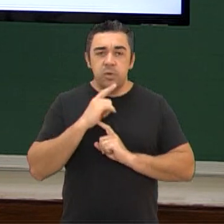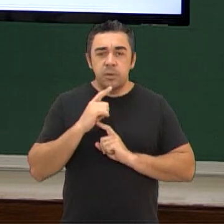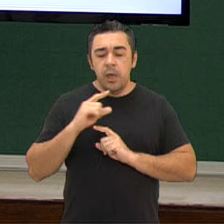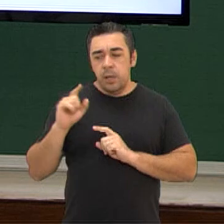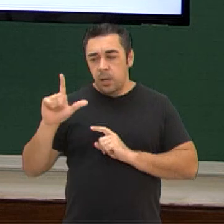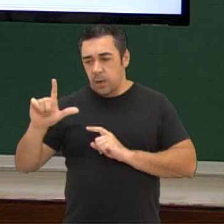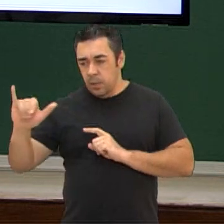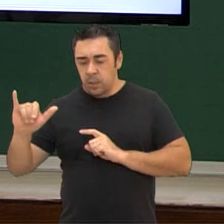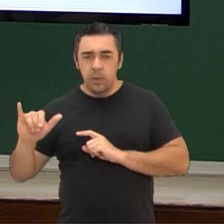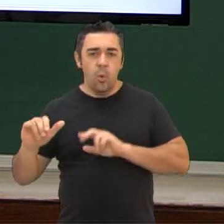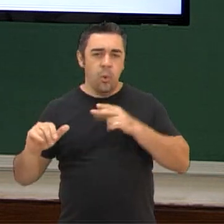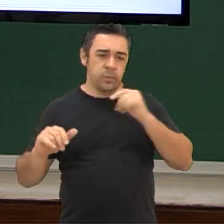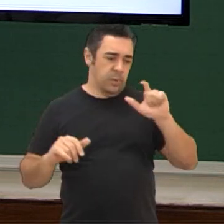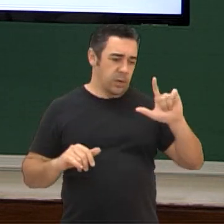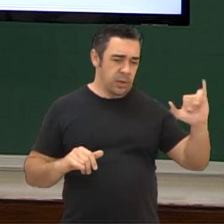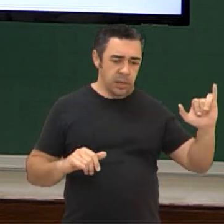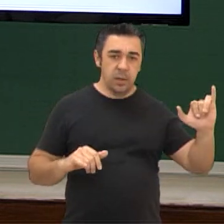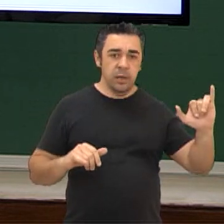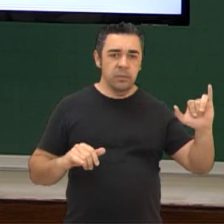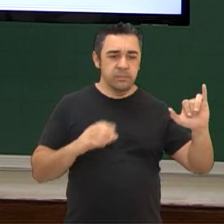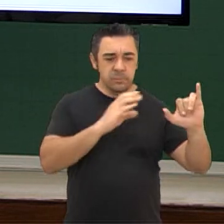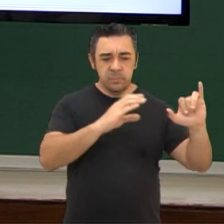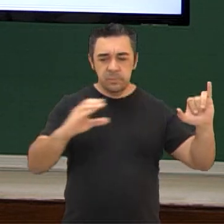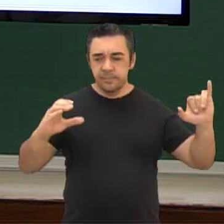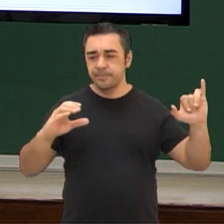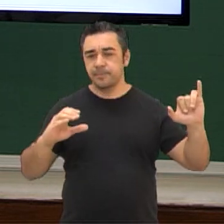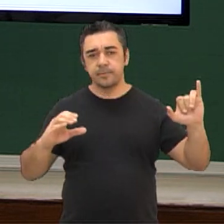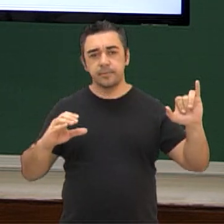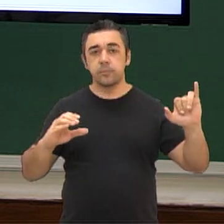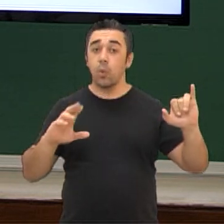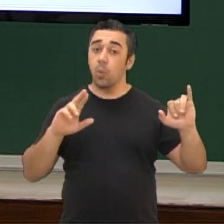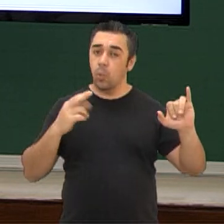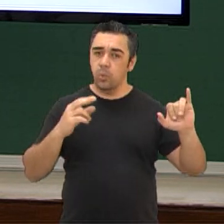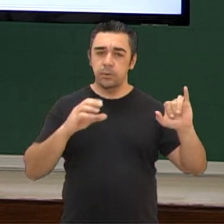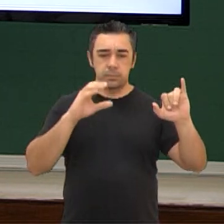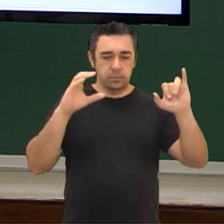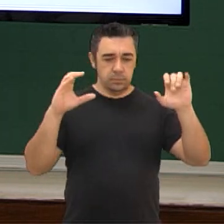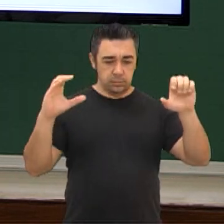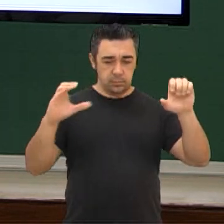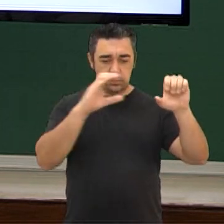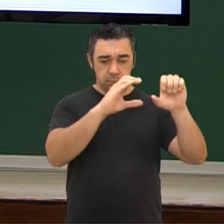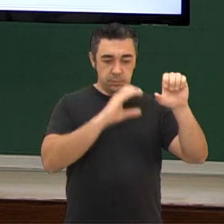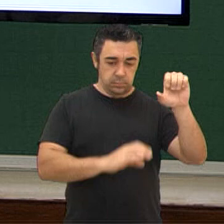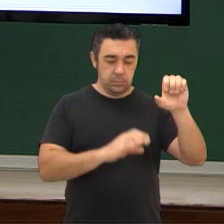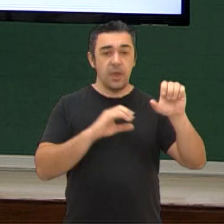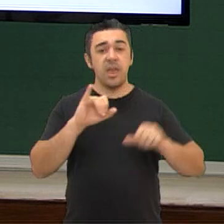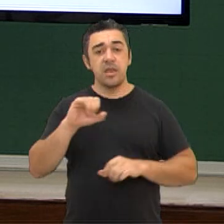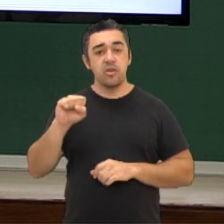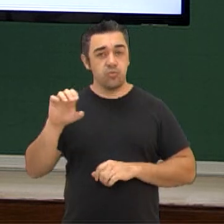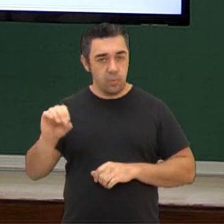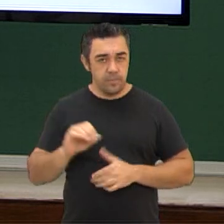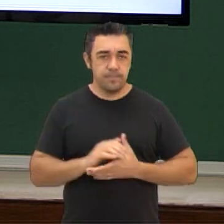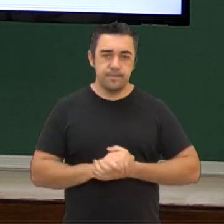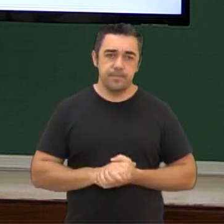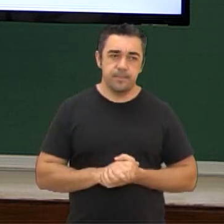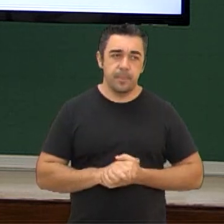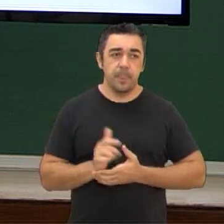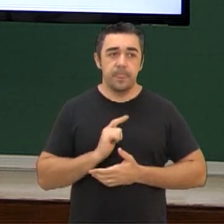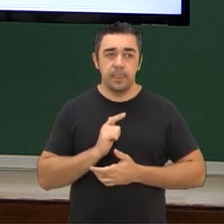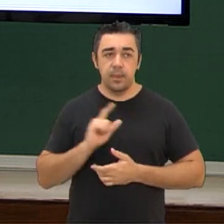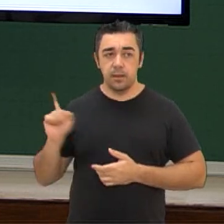3 carbonos, é o propil. Se estiver ligado no meio, então é o isopropil. E aqui, então, eu tenho